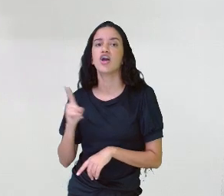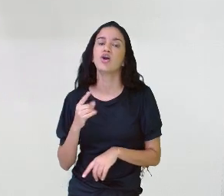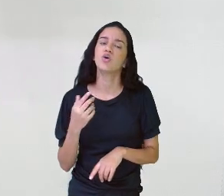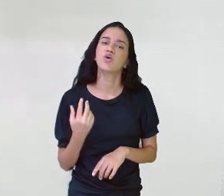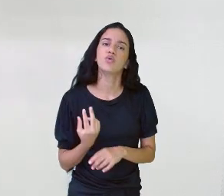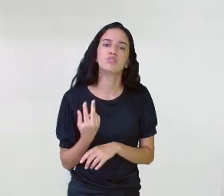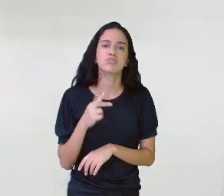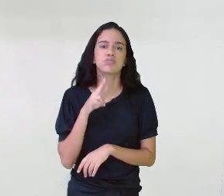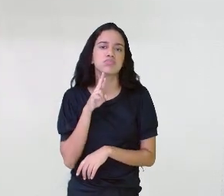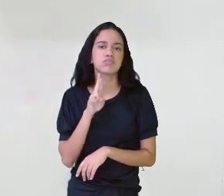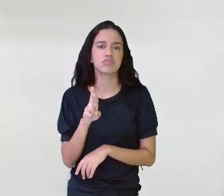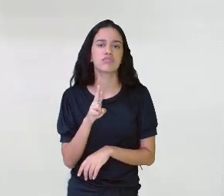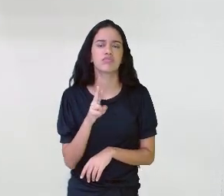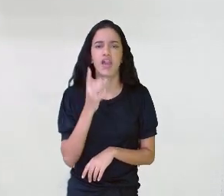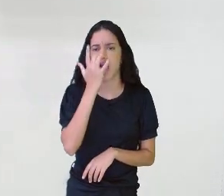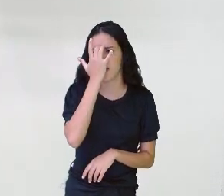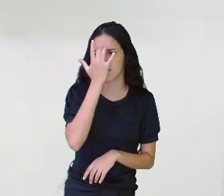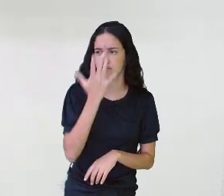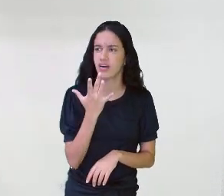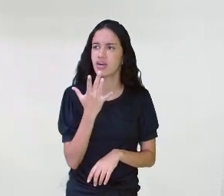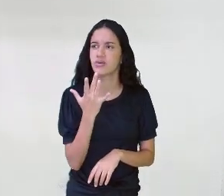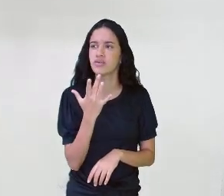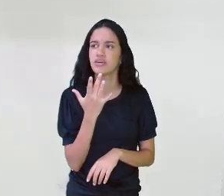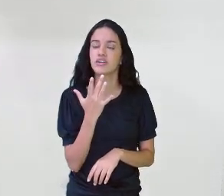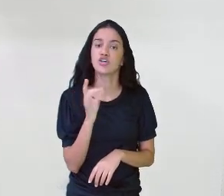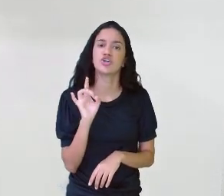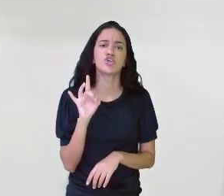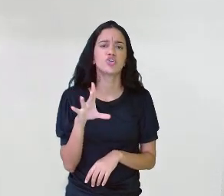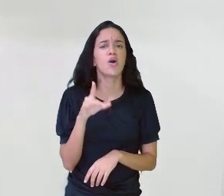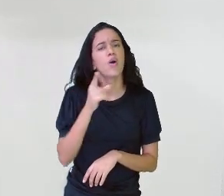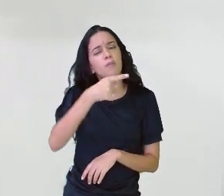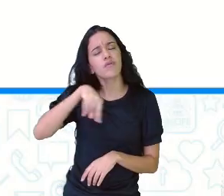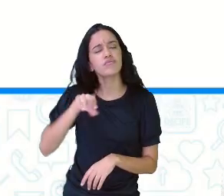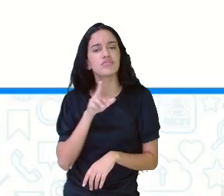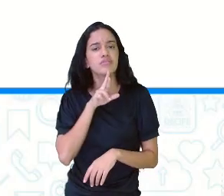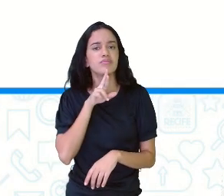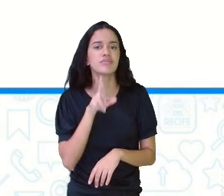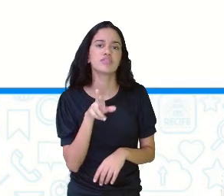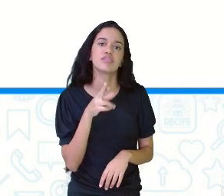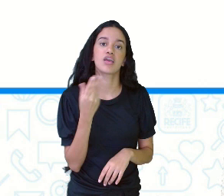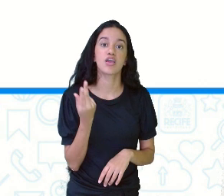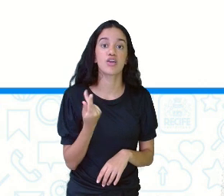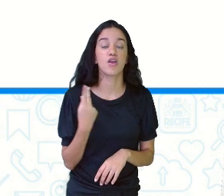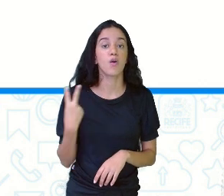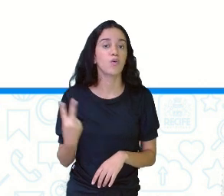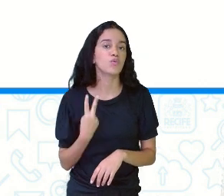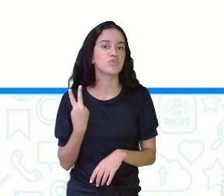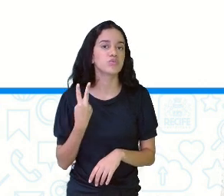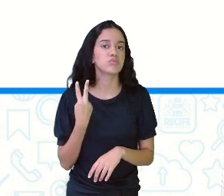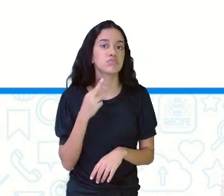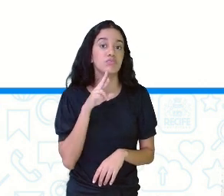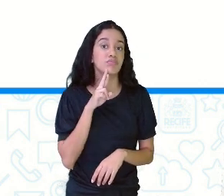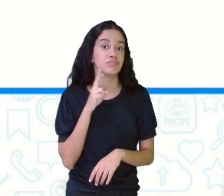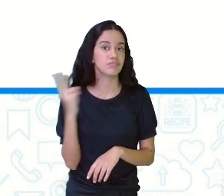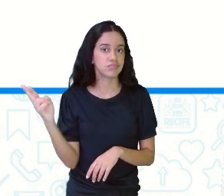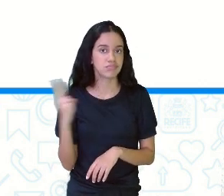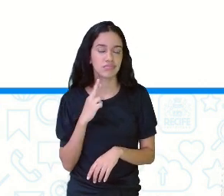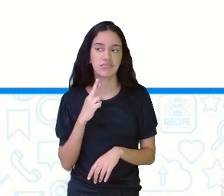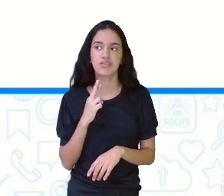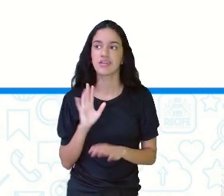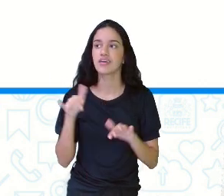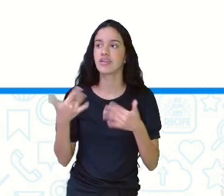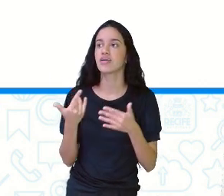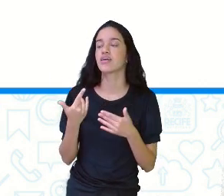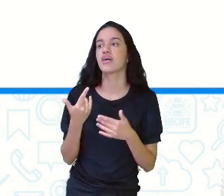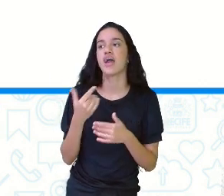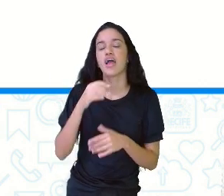valor. Aqui é bem facinho. Era só para vocês me dizerem o valor do algarismo desse número, tá? Nesse caso